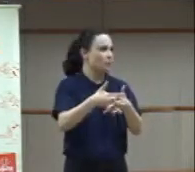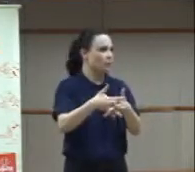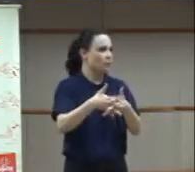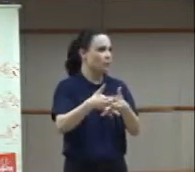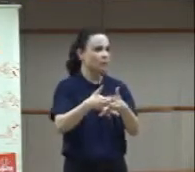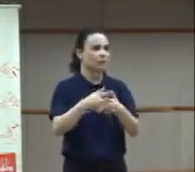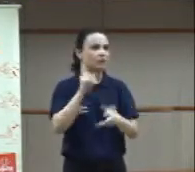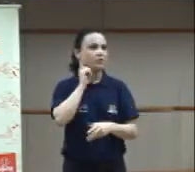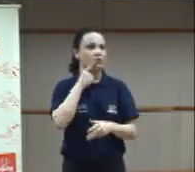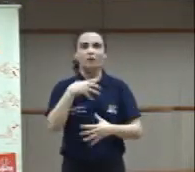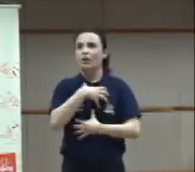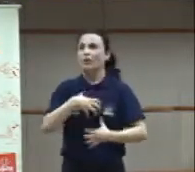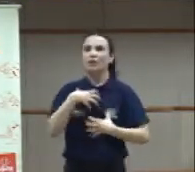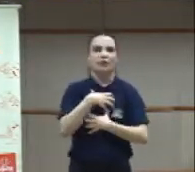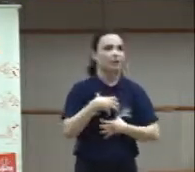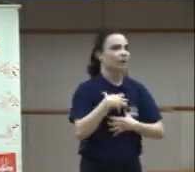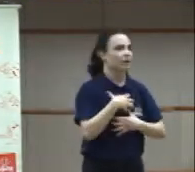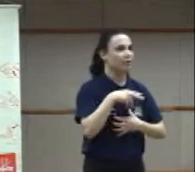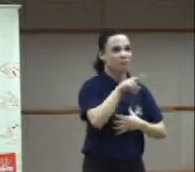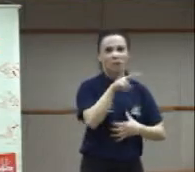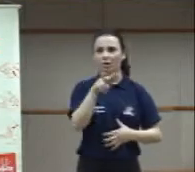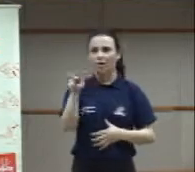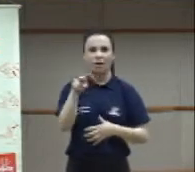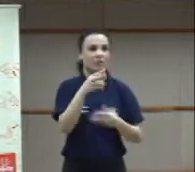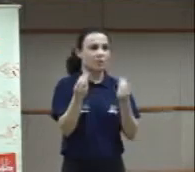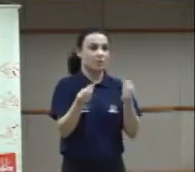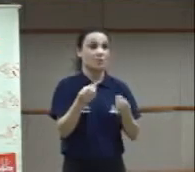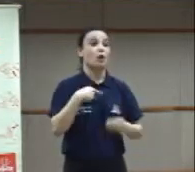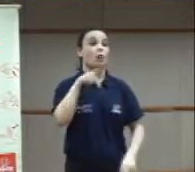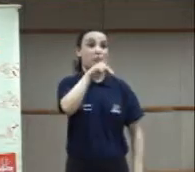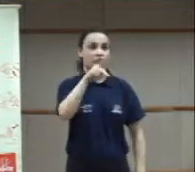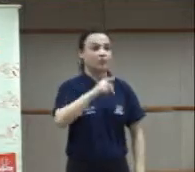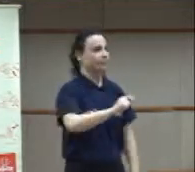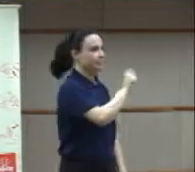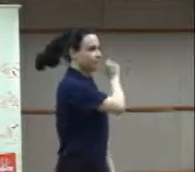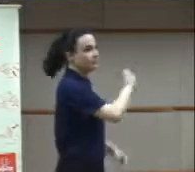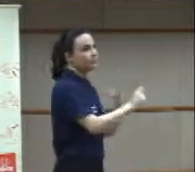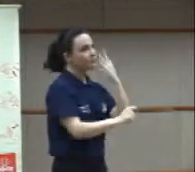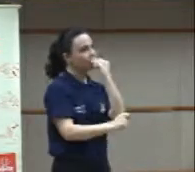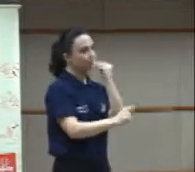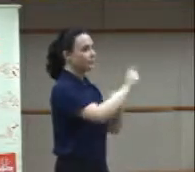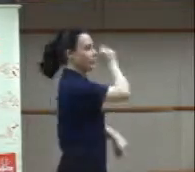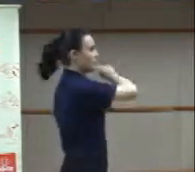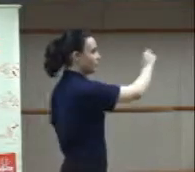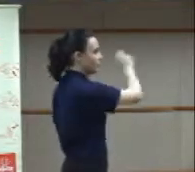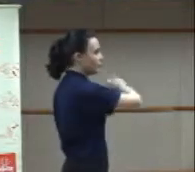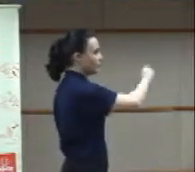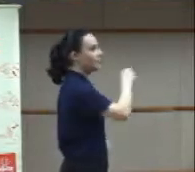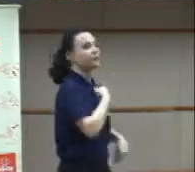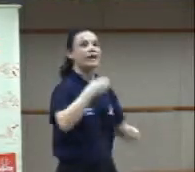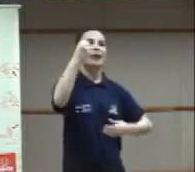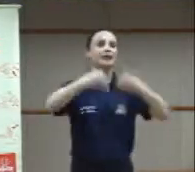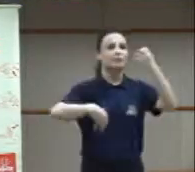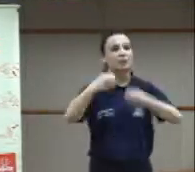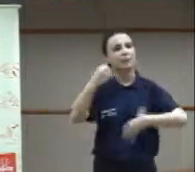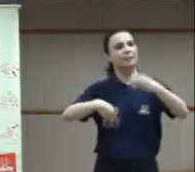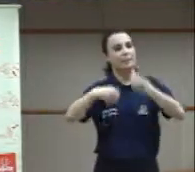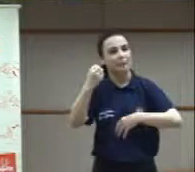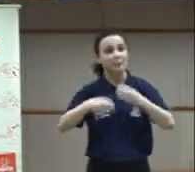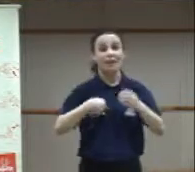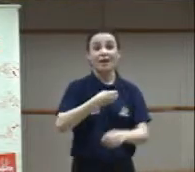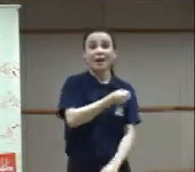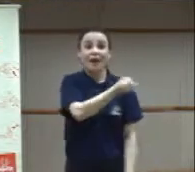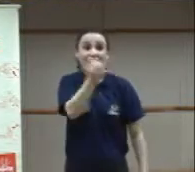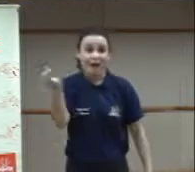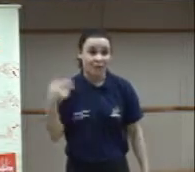escreve e diz a mesma coisa, ou você fica quieto, escreve tudo e depois você fala. Então, tem